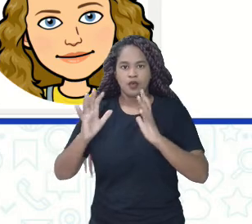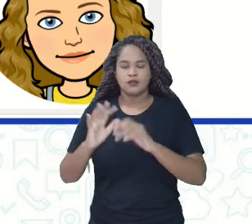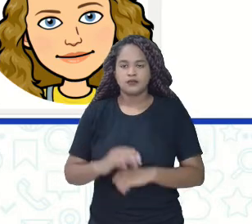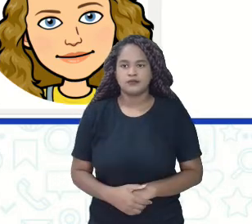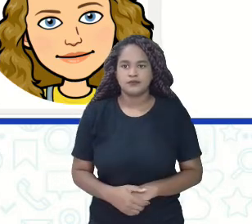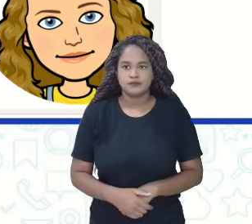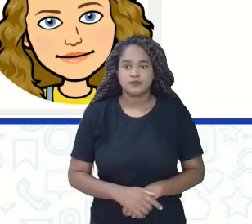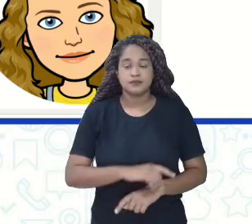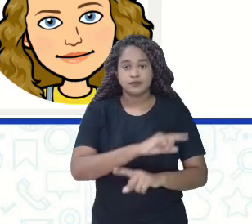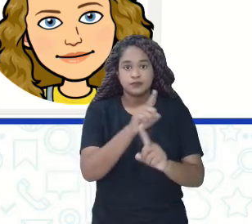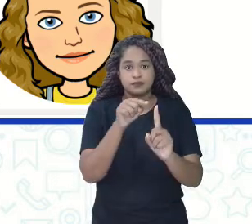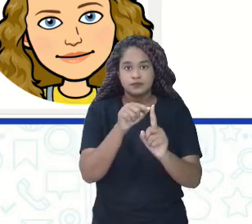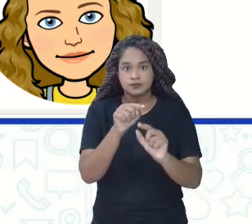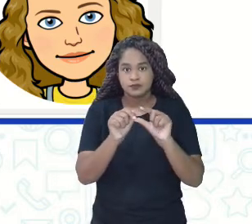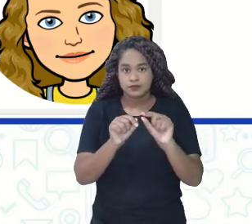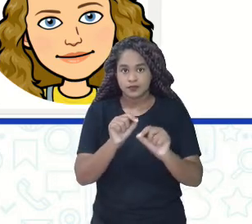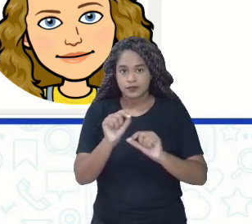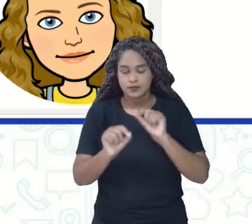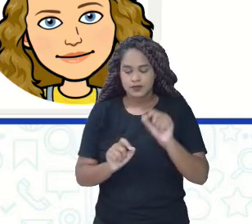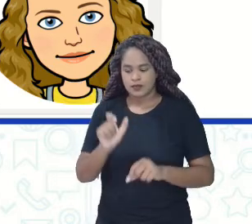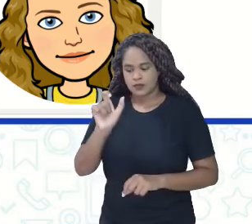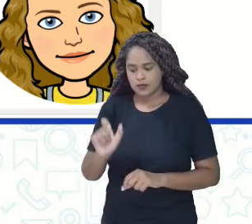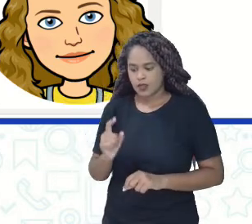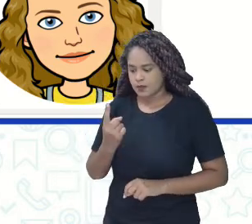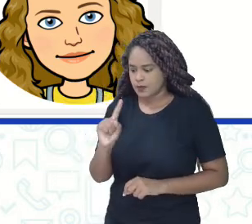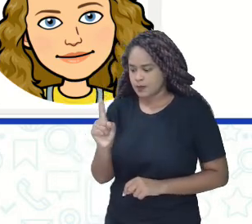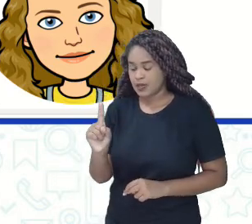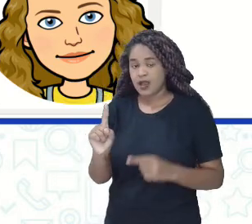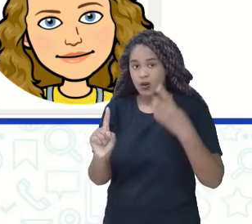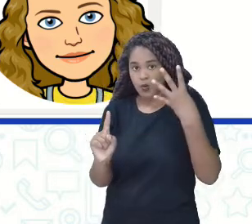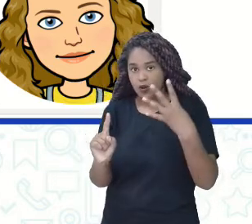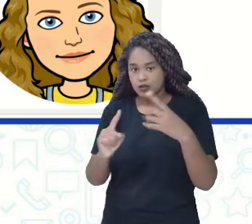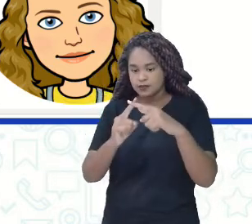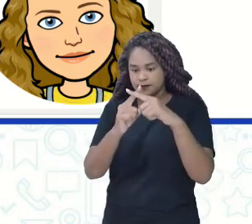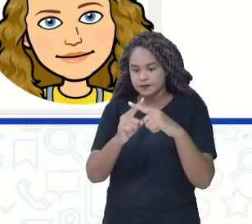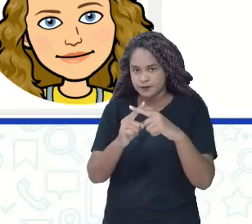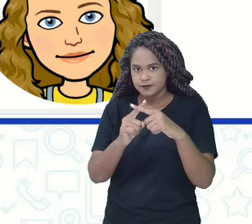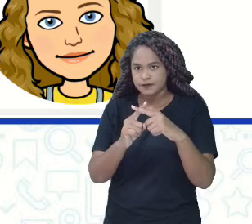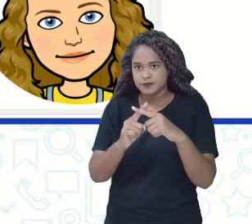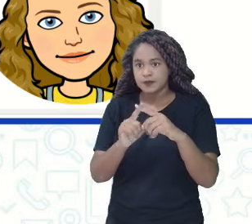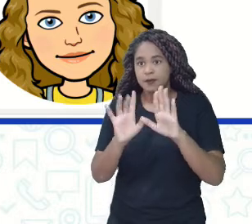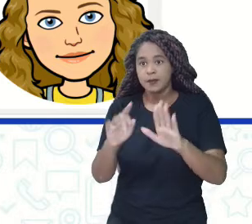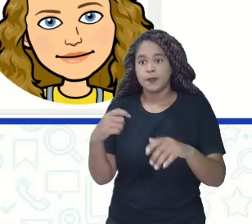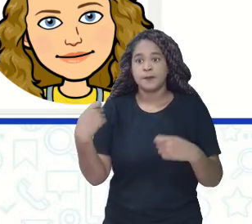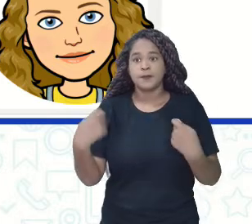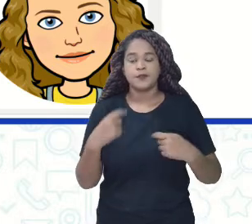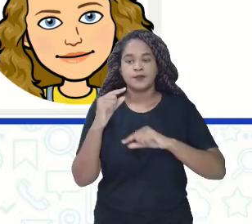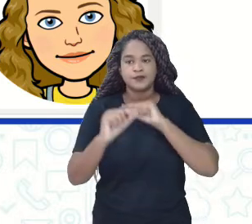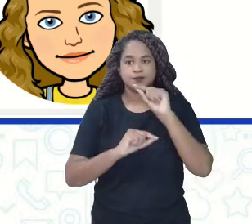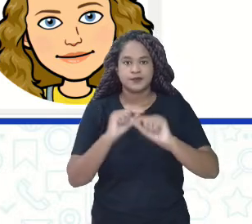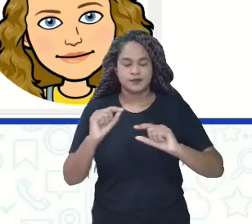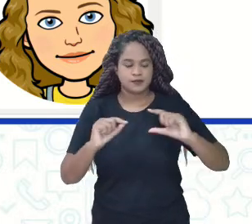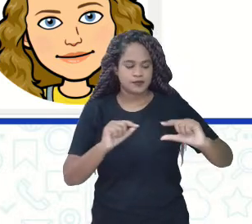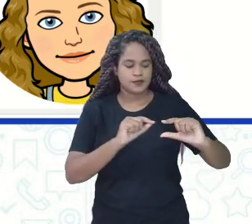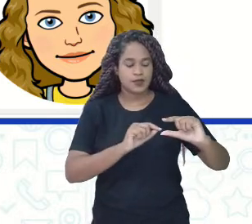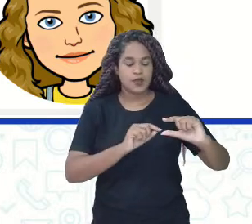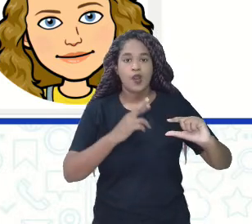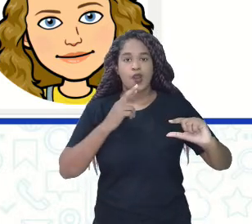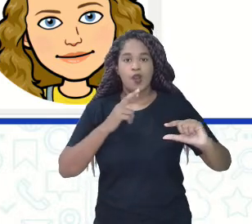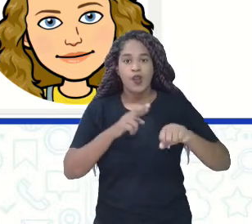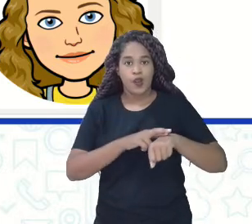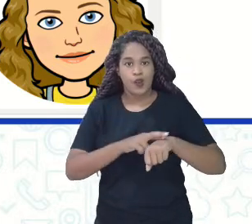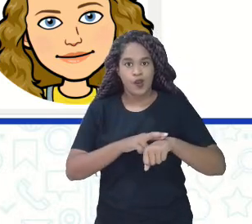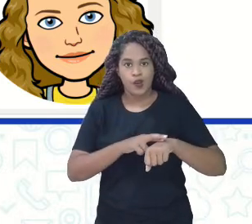é que ela avance 4 casas e para ela avançar 4 casas eu vou ter que colocar esse bloquinho rosa